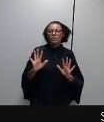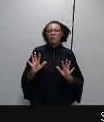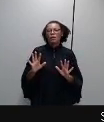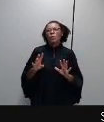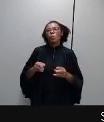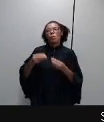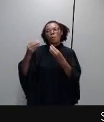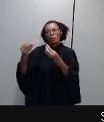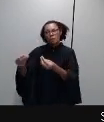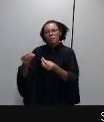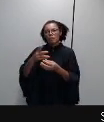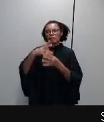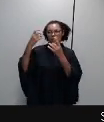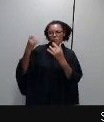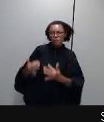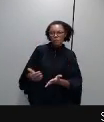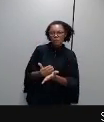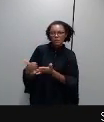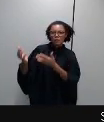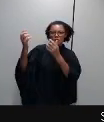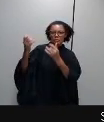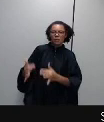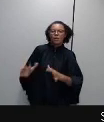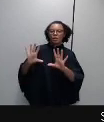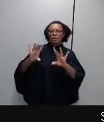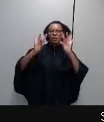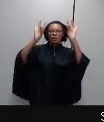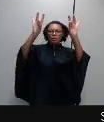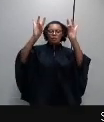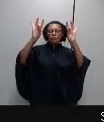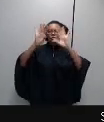relator meu objetivo era fazer a digitar